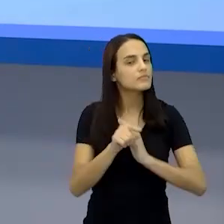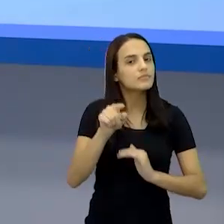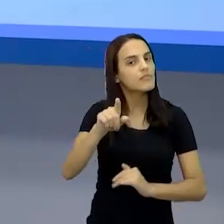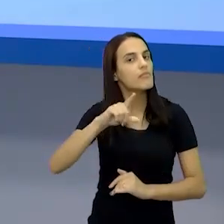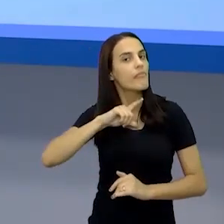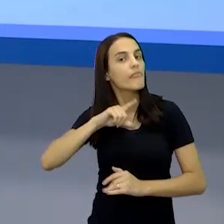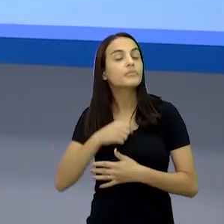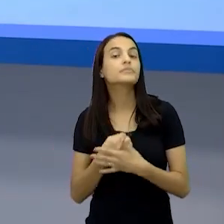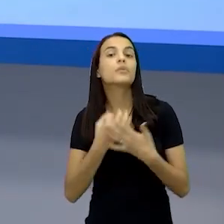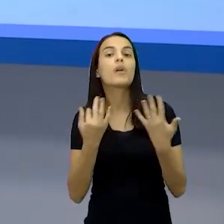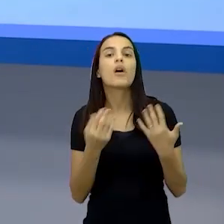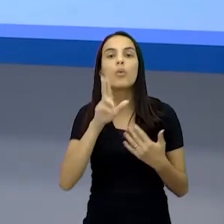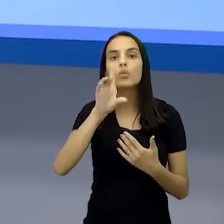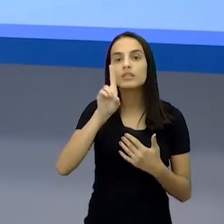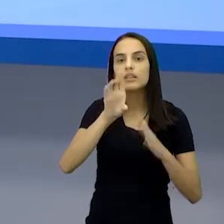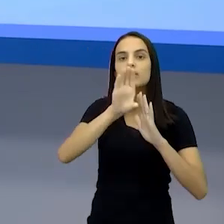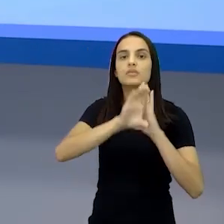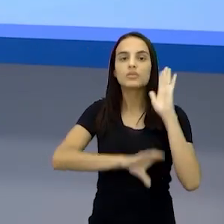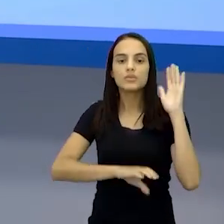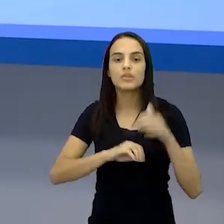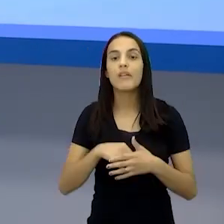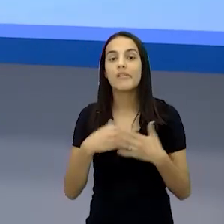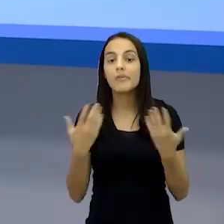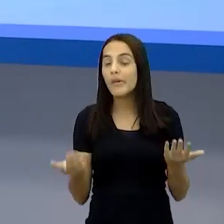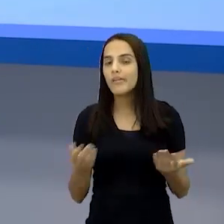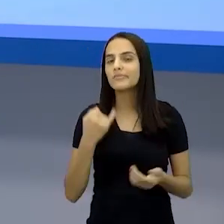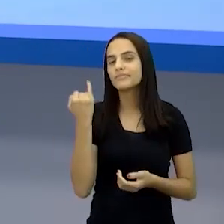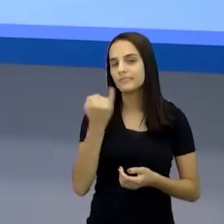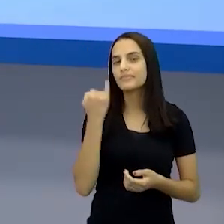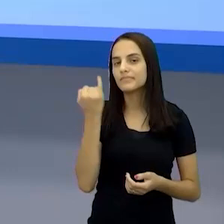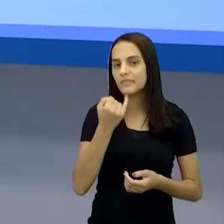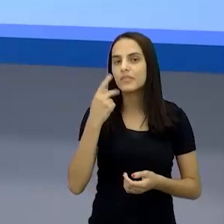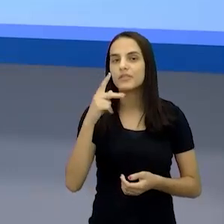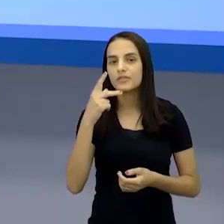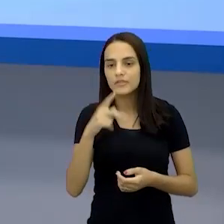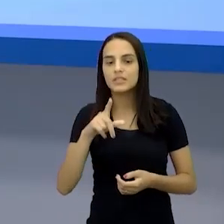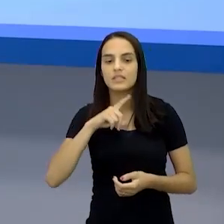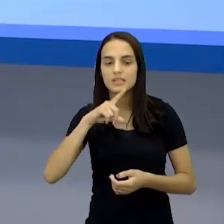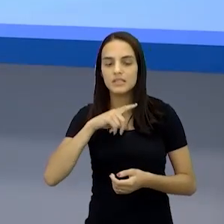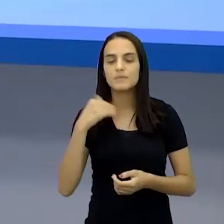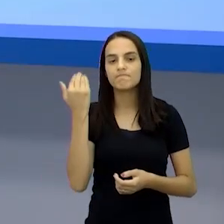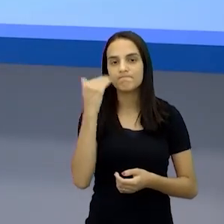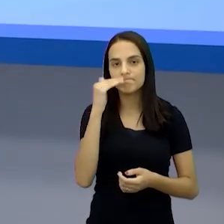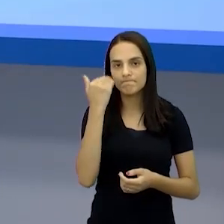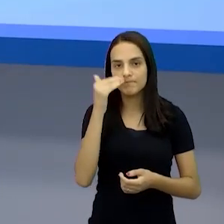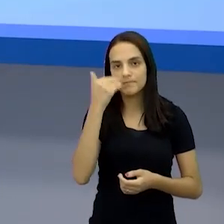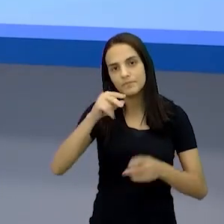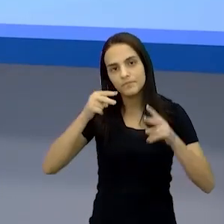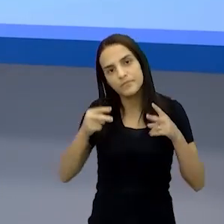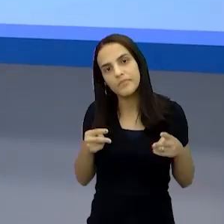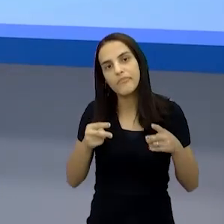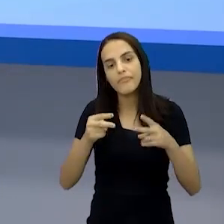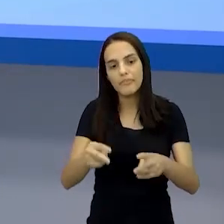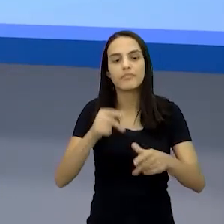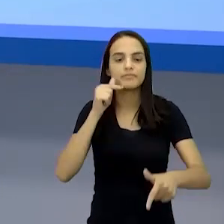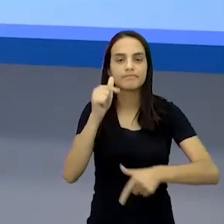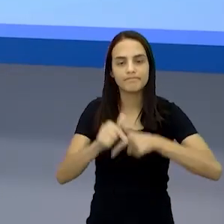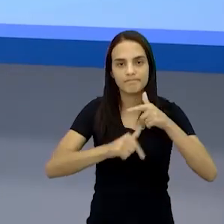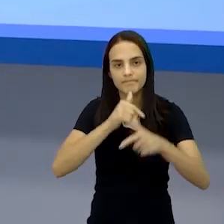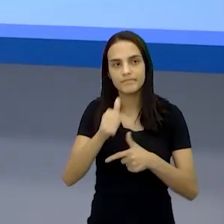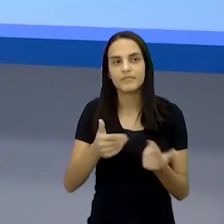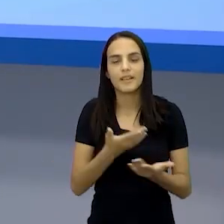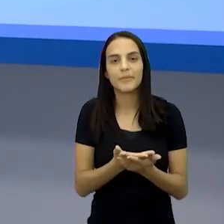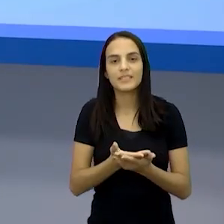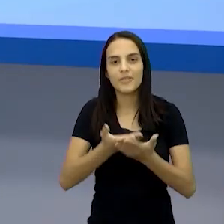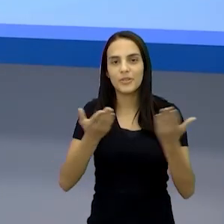qual unidade curricular, qual componente, é de suma importância vocês terem esse entendimento para dar sequência ao trabalho de vocês